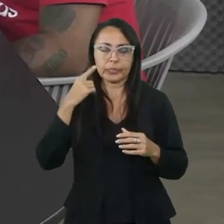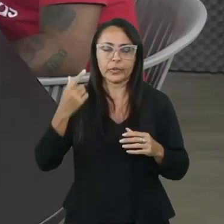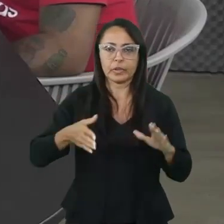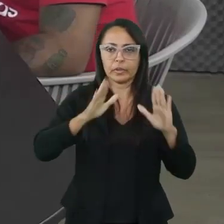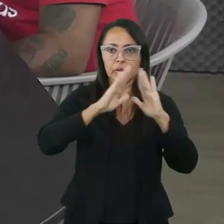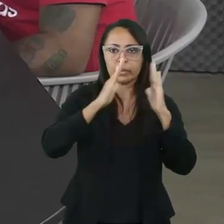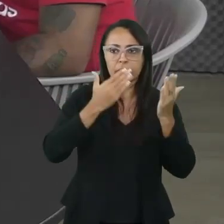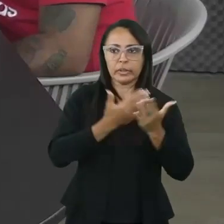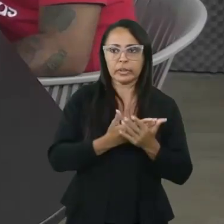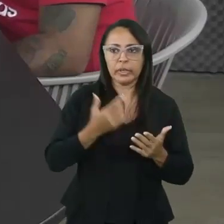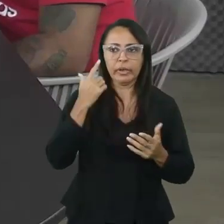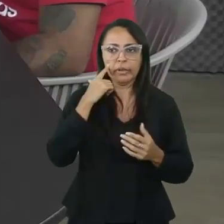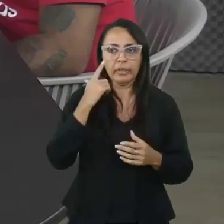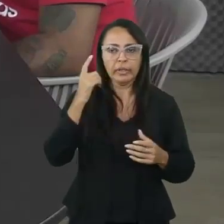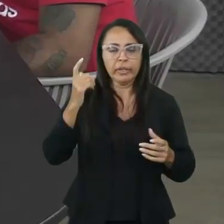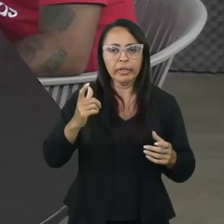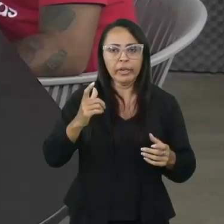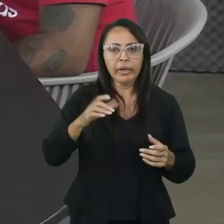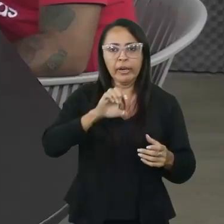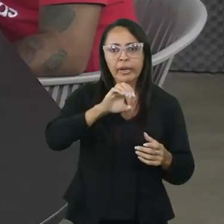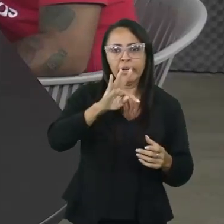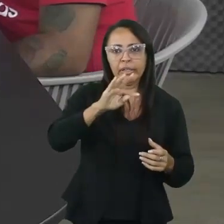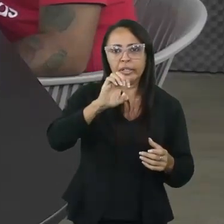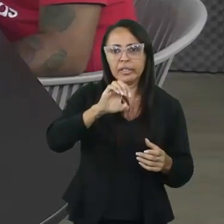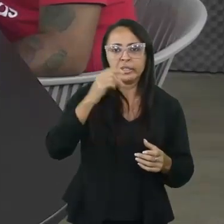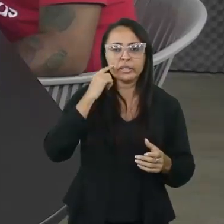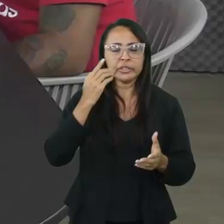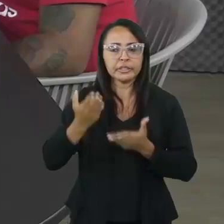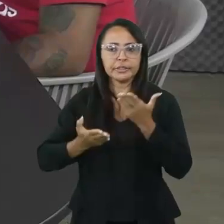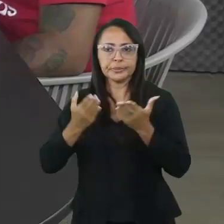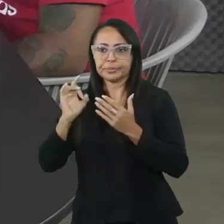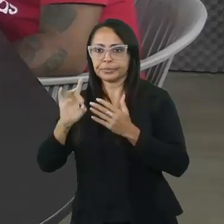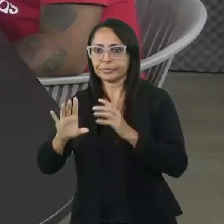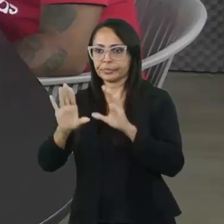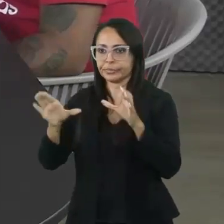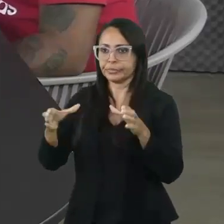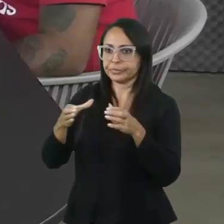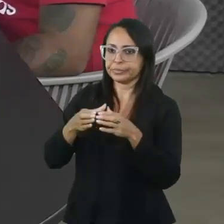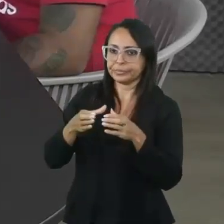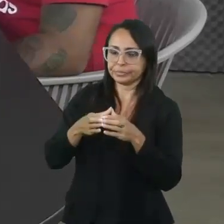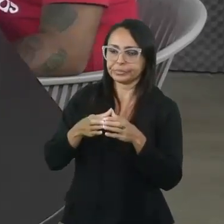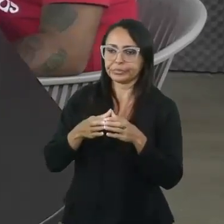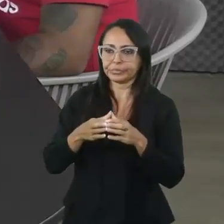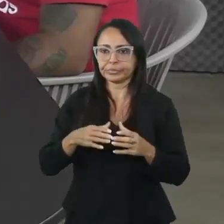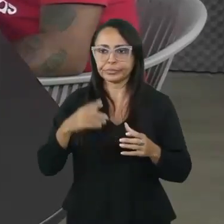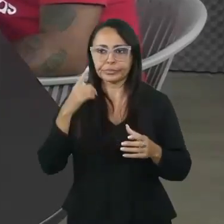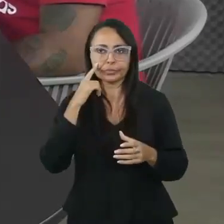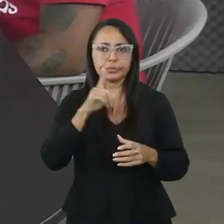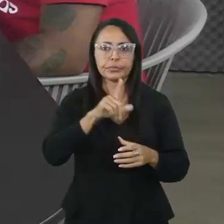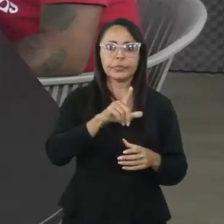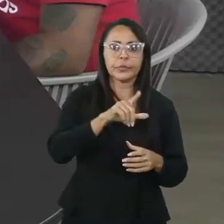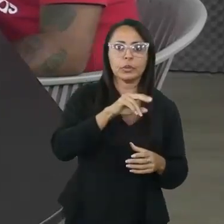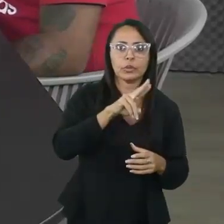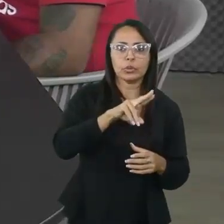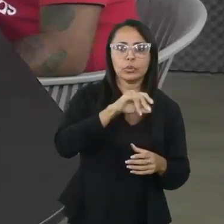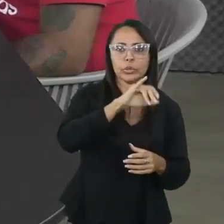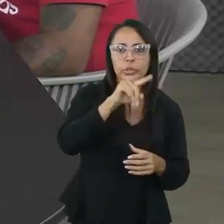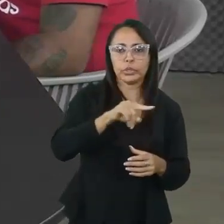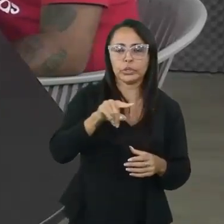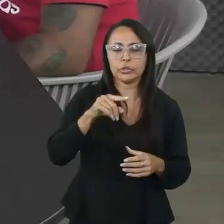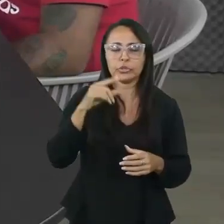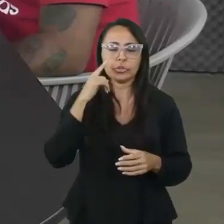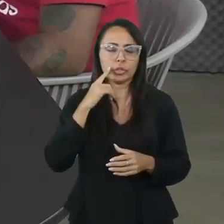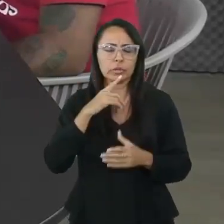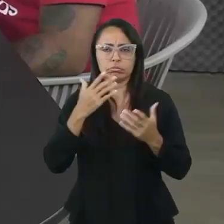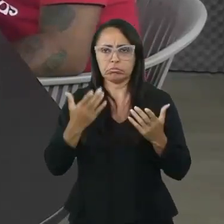escola, por ter virado escola técnica, que não atende só a comunidade, diferente do Luiz Camões, por exemplo. O Luiz Camões, 99% é da Brasília,